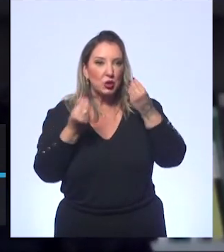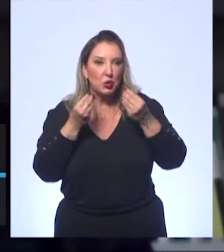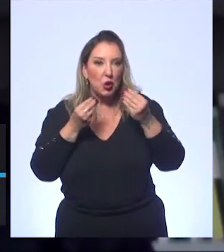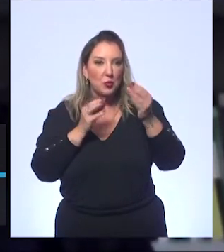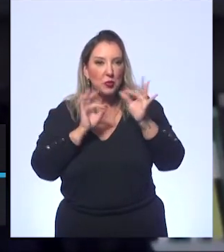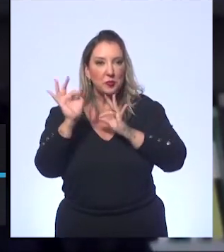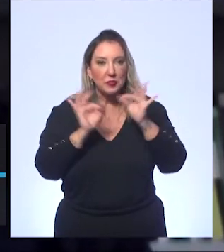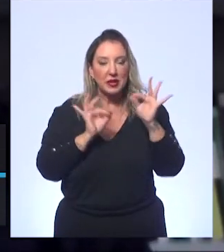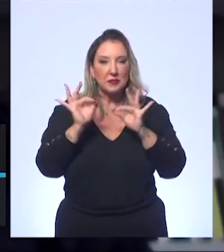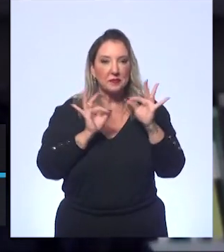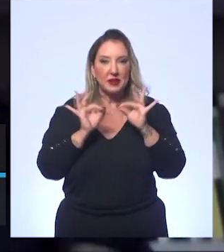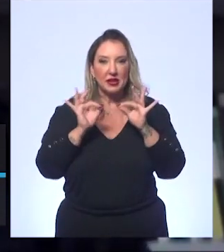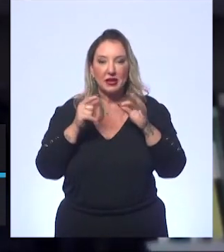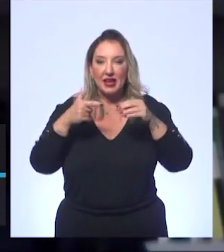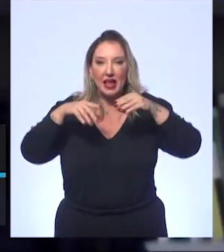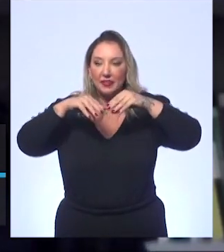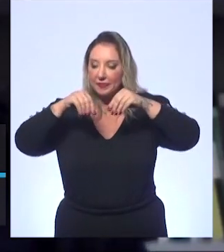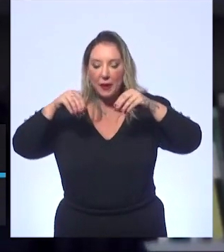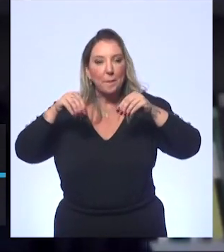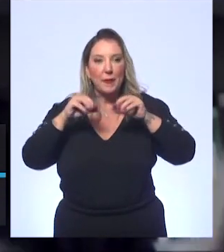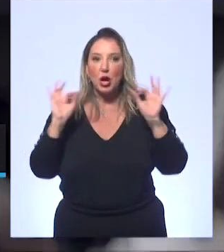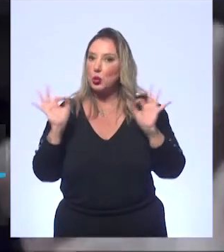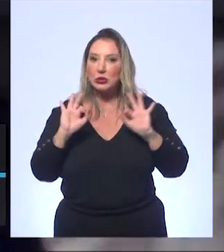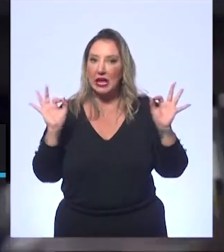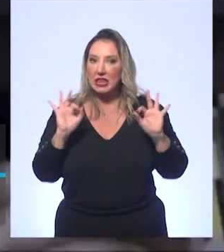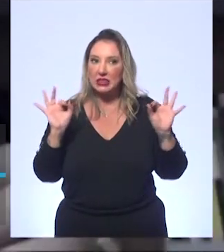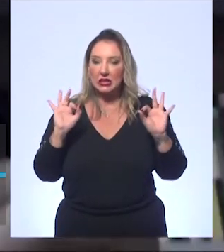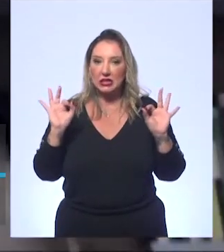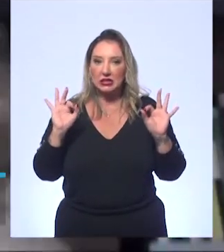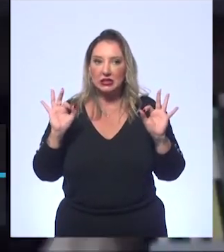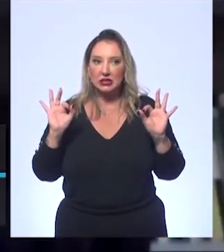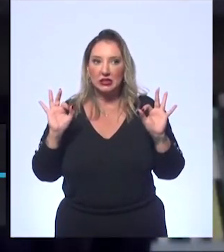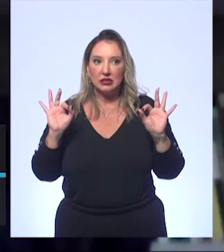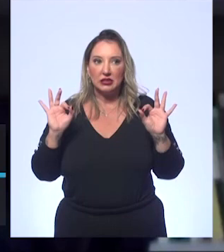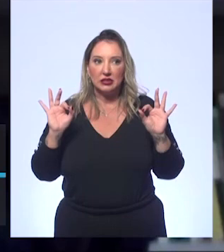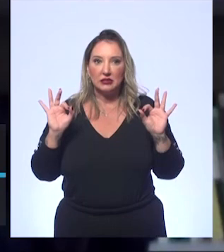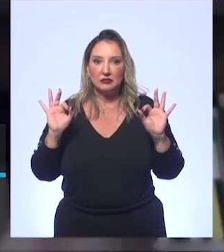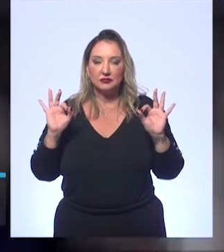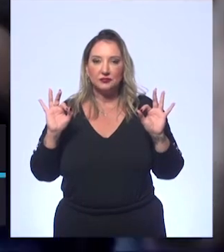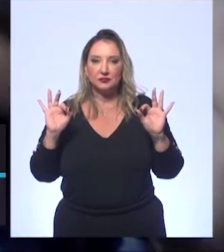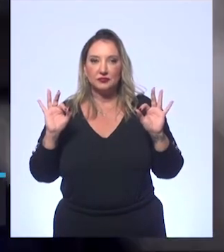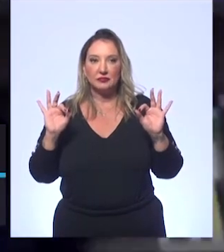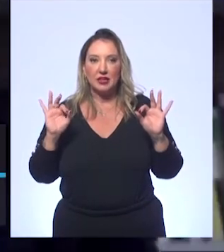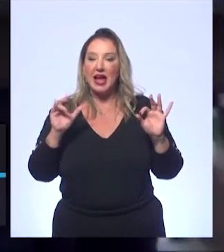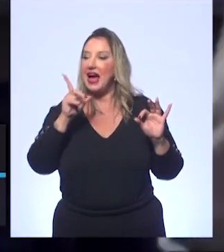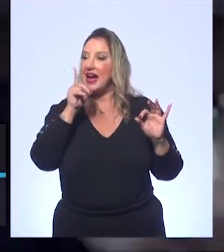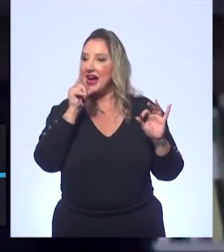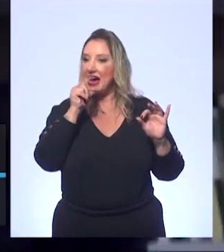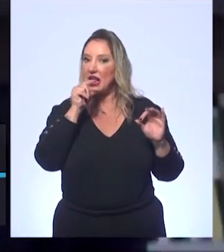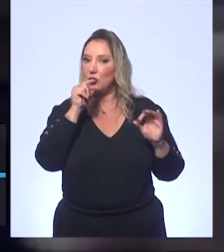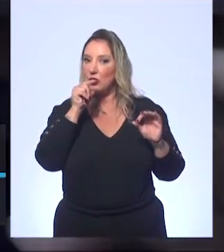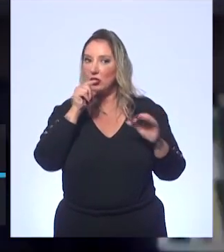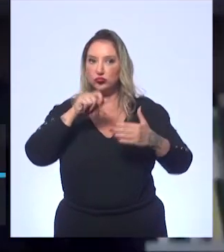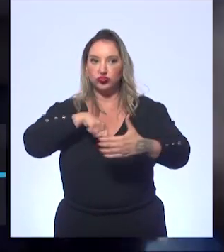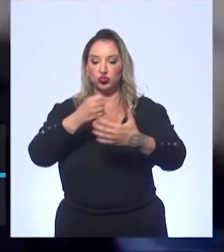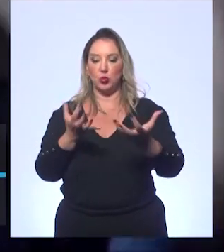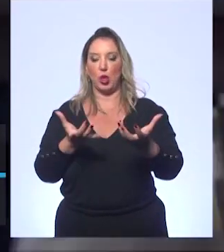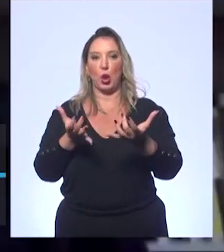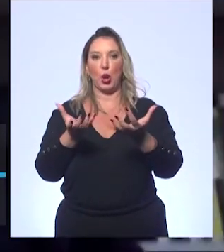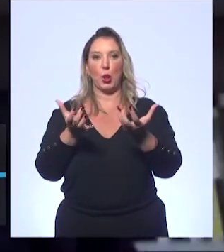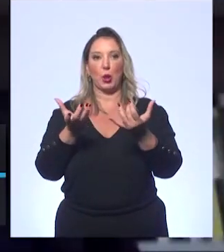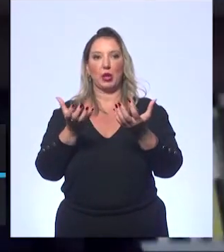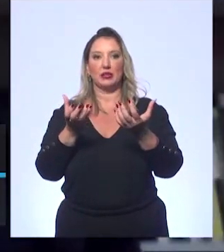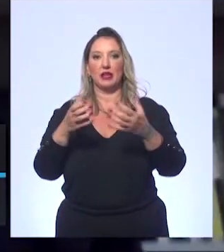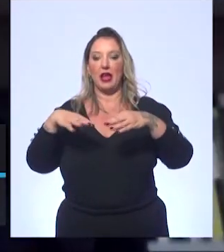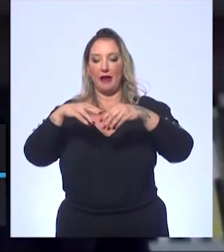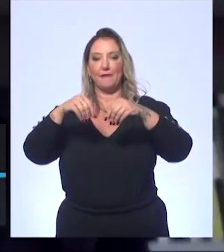preparado? Não tem tempero, não, viu, gente? O modo de preparo é a água na panela, fervendo ali, e